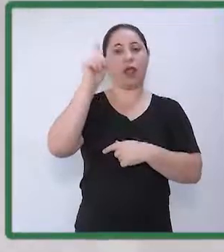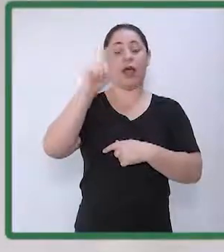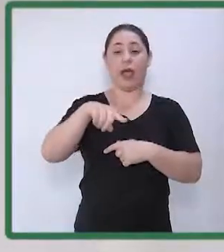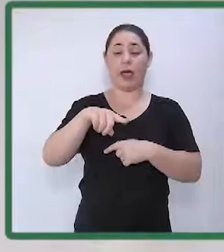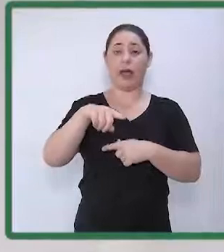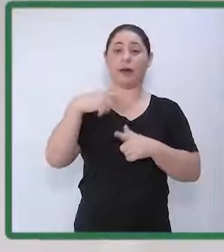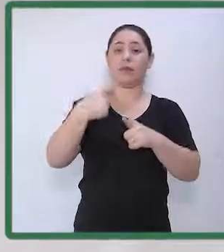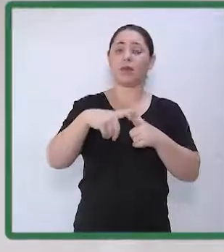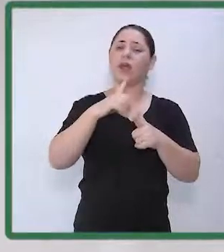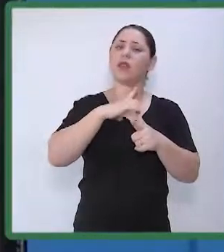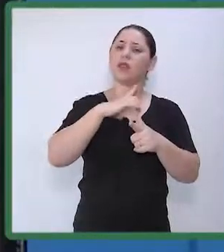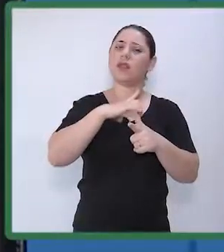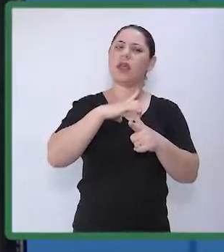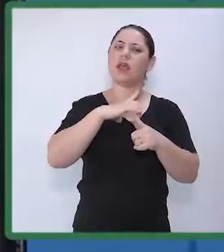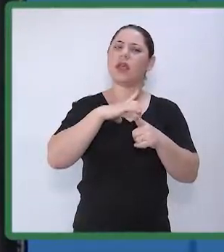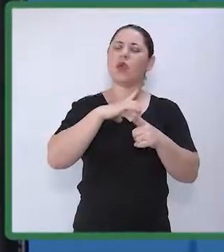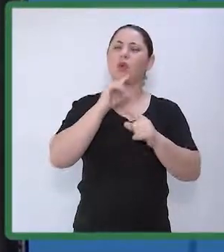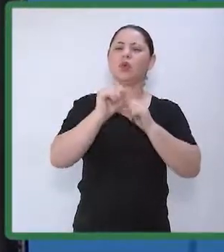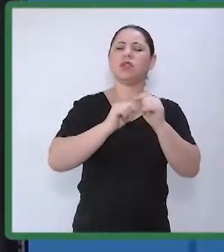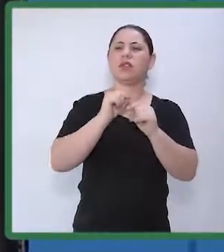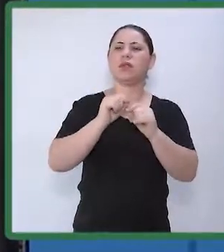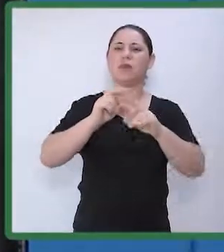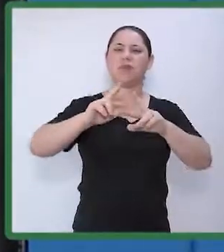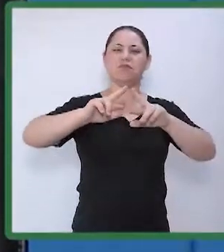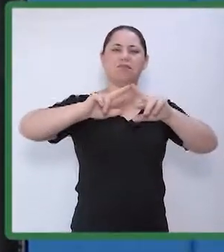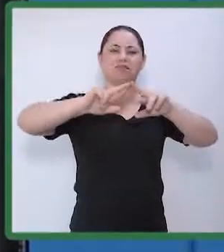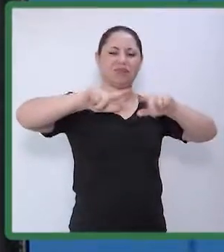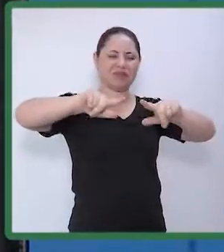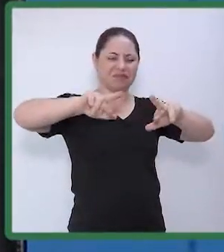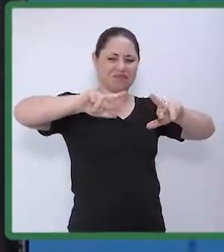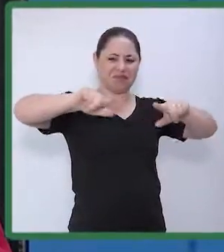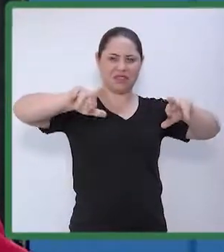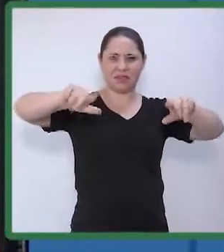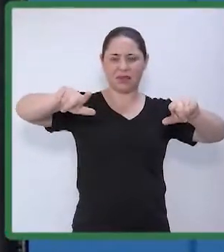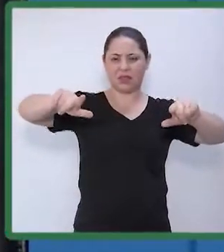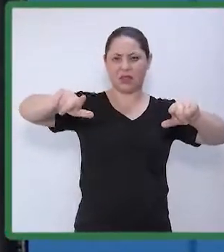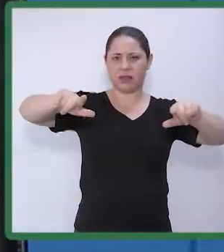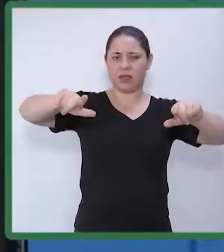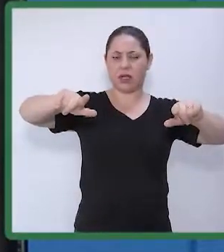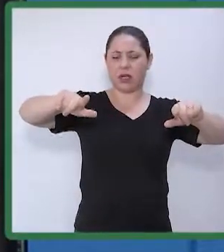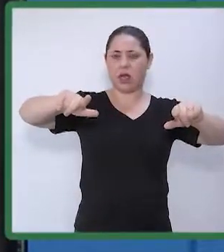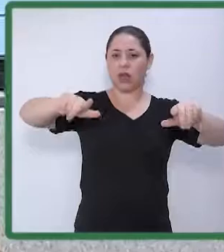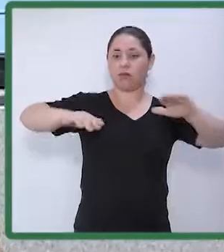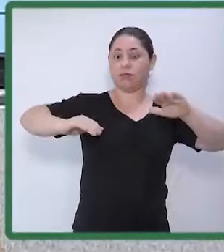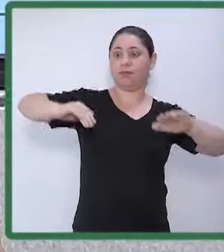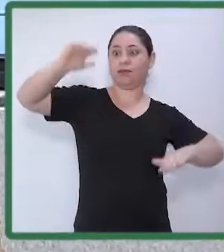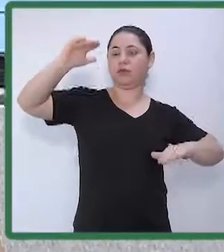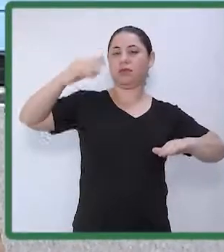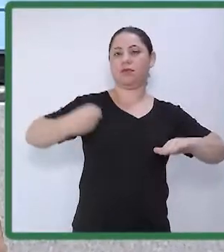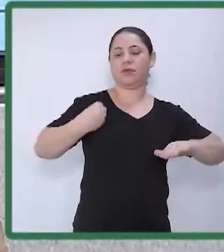parlamentos. Porque há uma distância muito grande, há uma diferença muito grande da participação